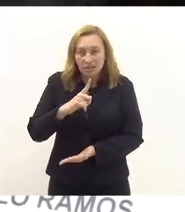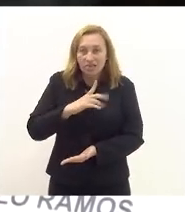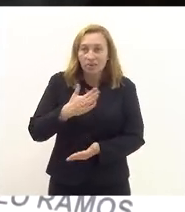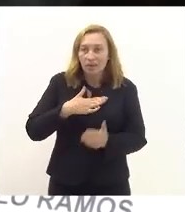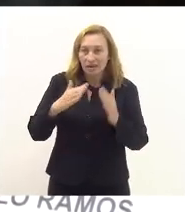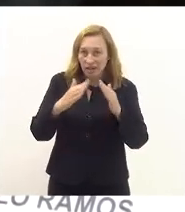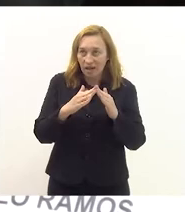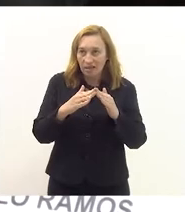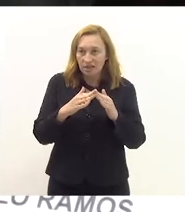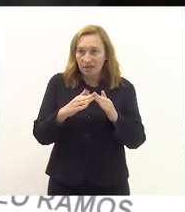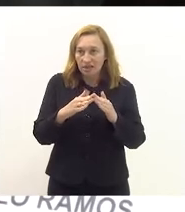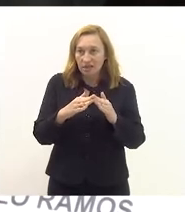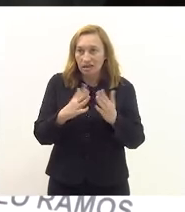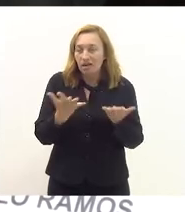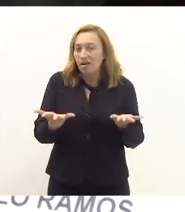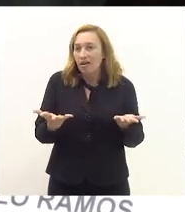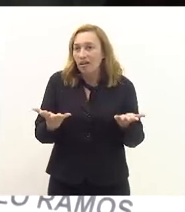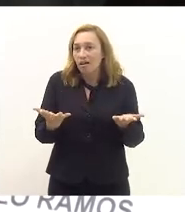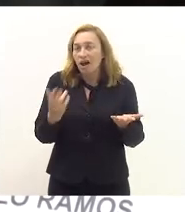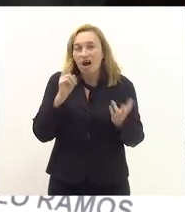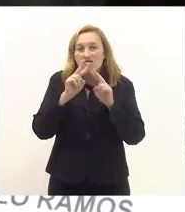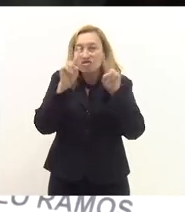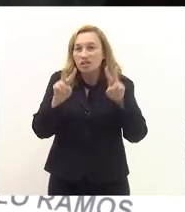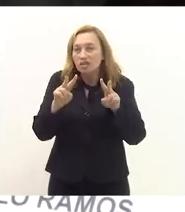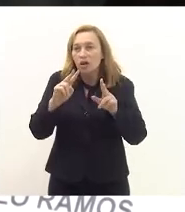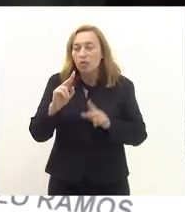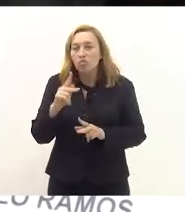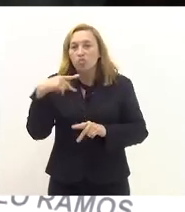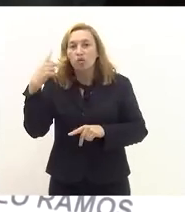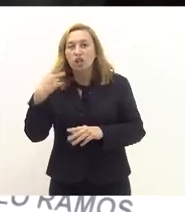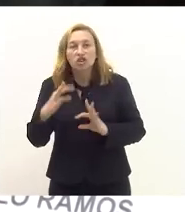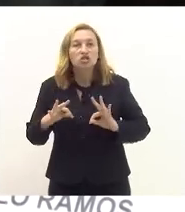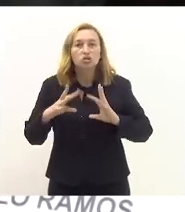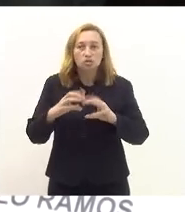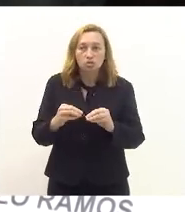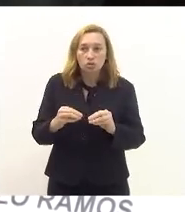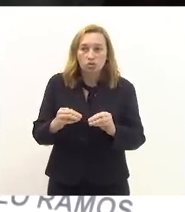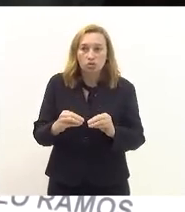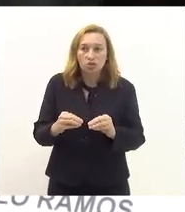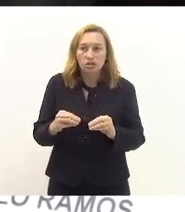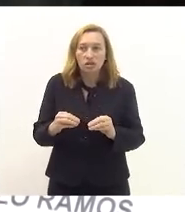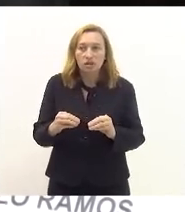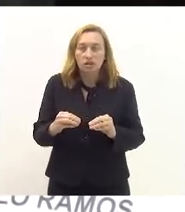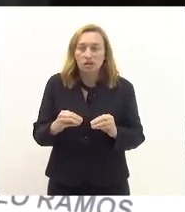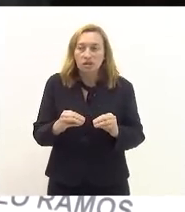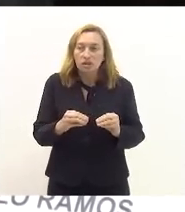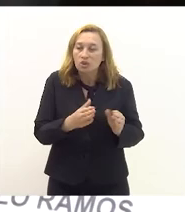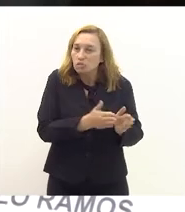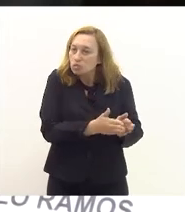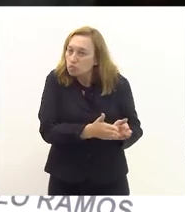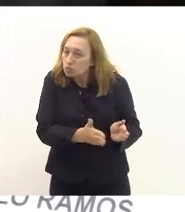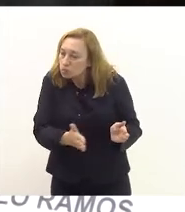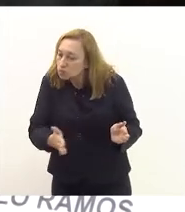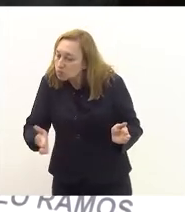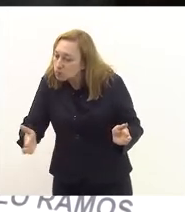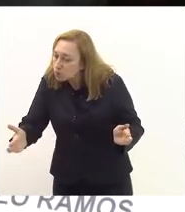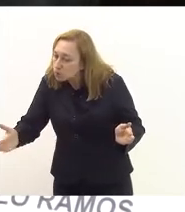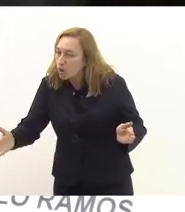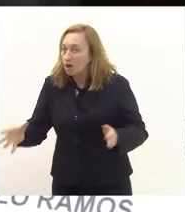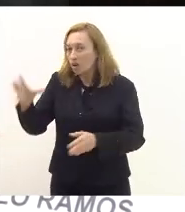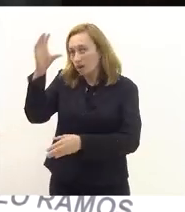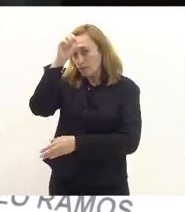casa, a visão política das coisas, eu tive que pegar desses princípios que eu tinha